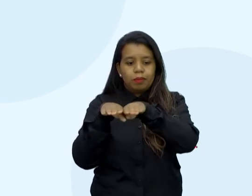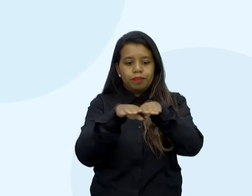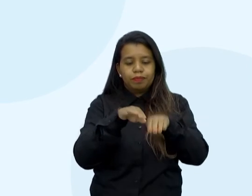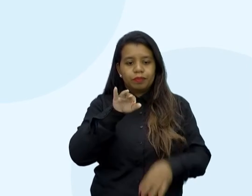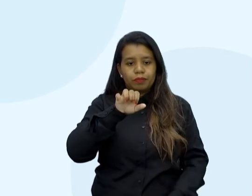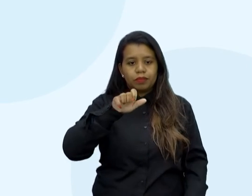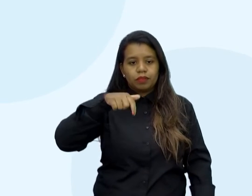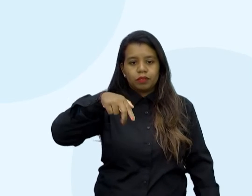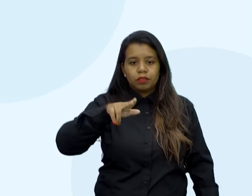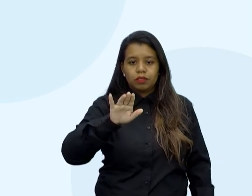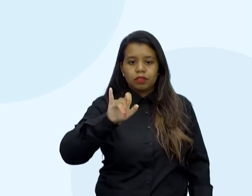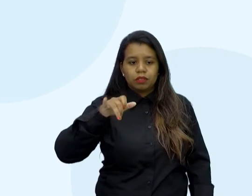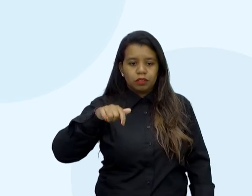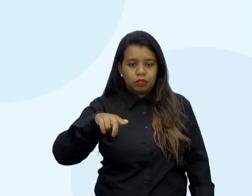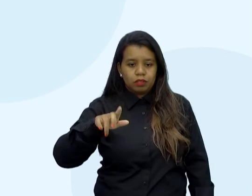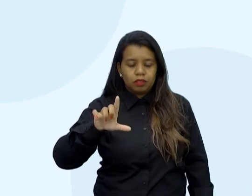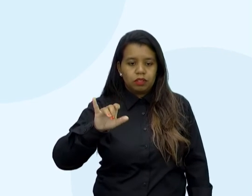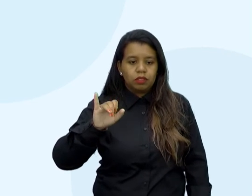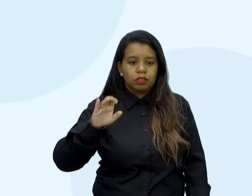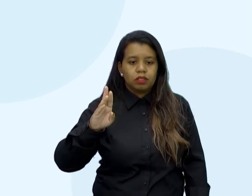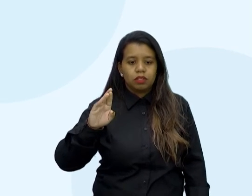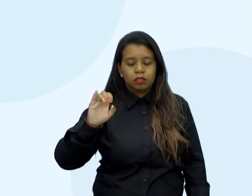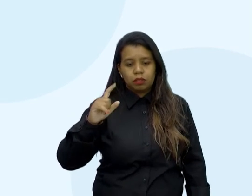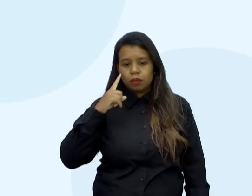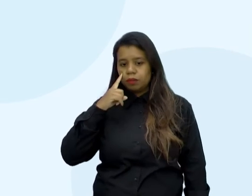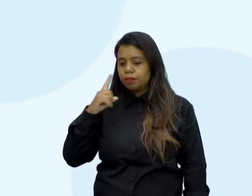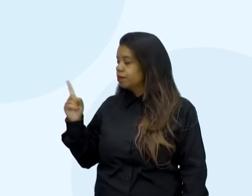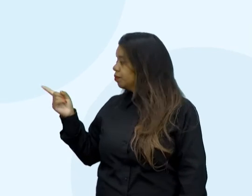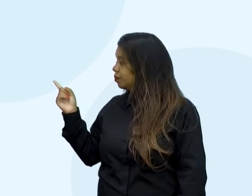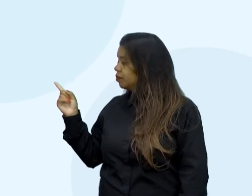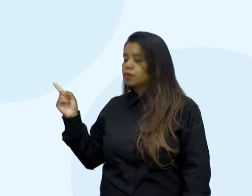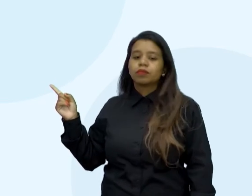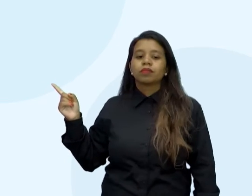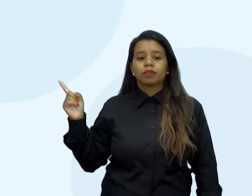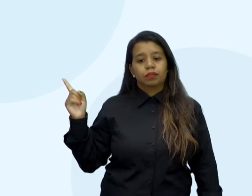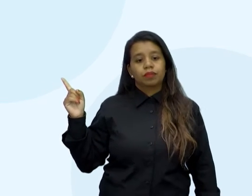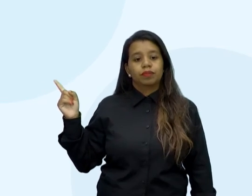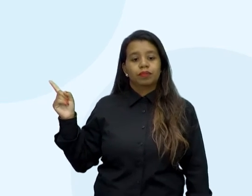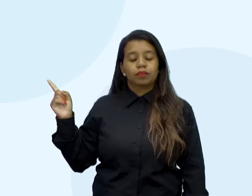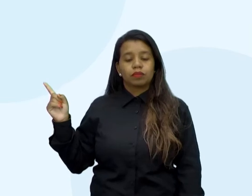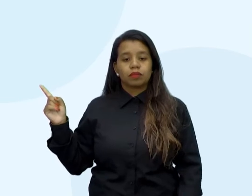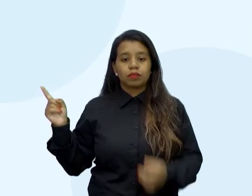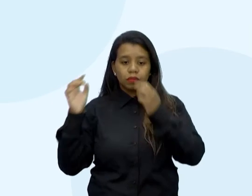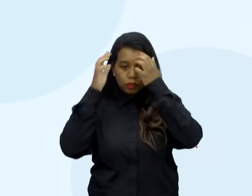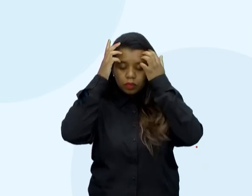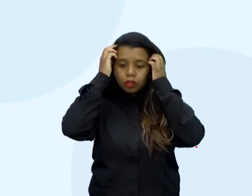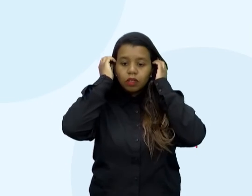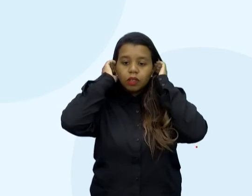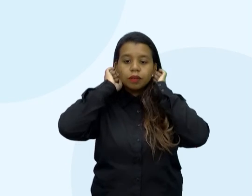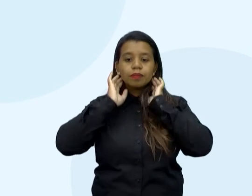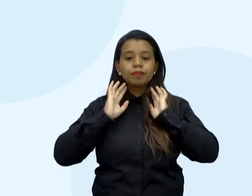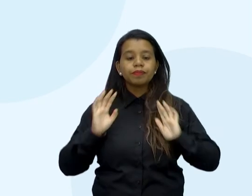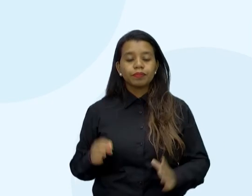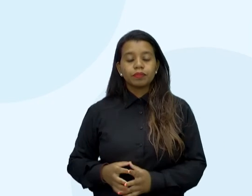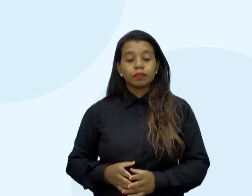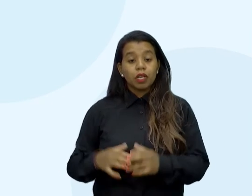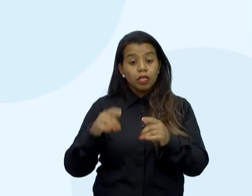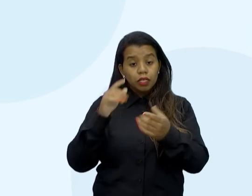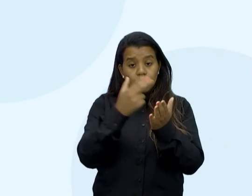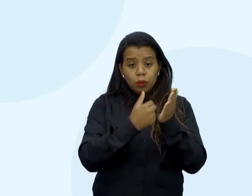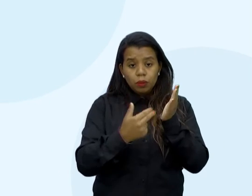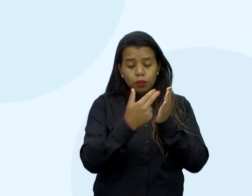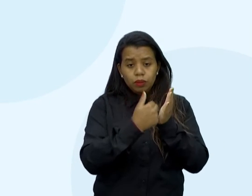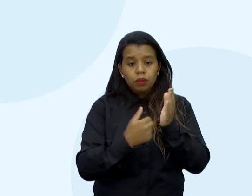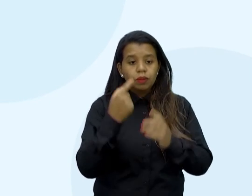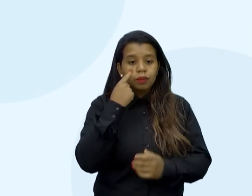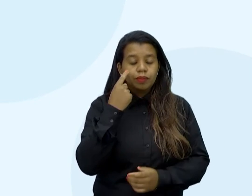em movimento. Aí. Ó, o desenho que eu ia fazer aqui, ele era ali da exploração